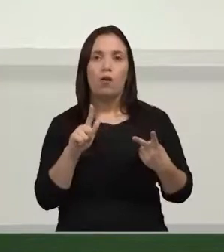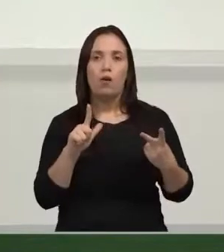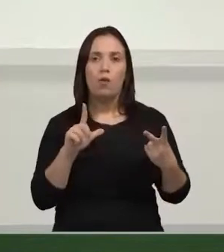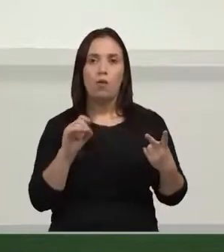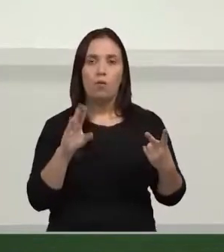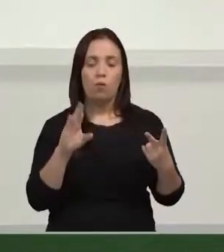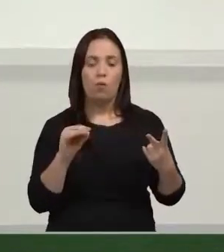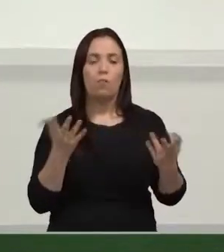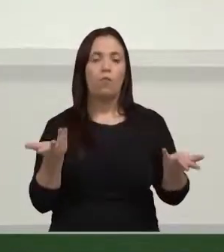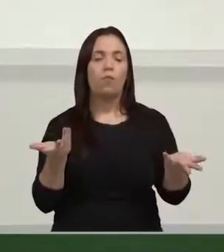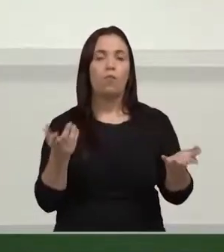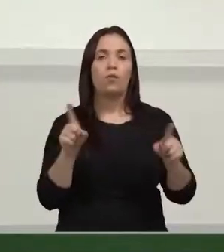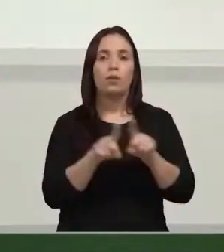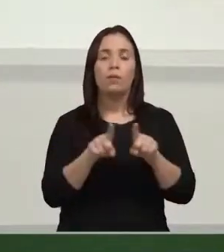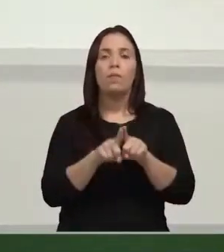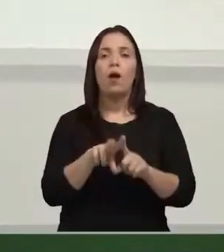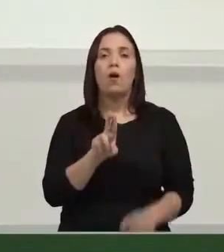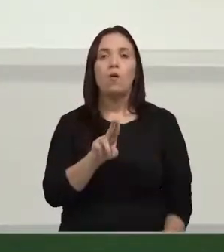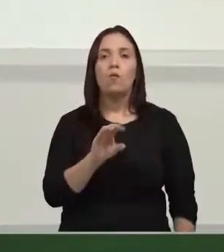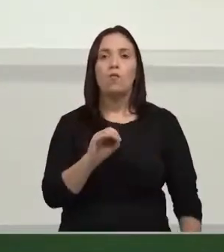pior